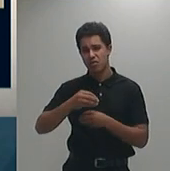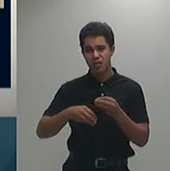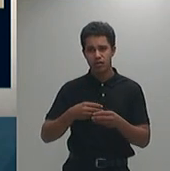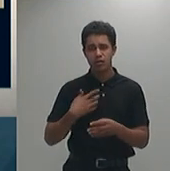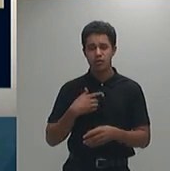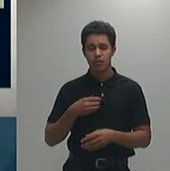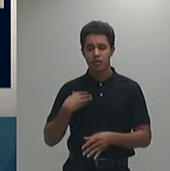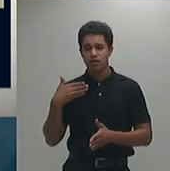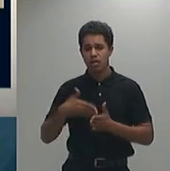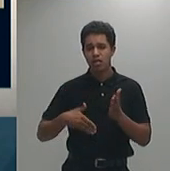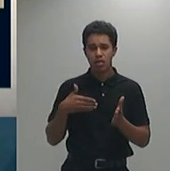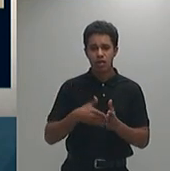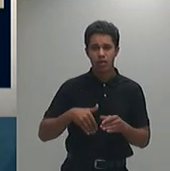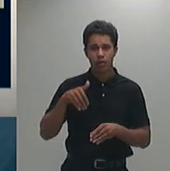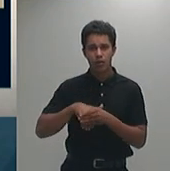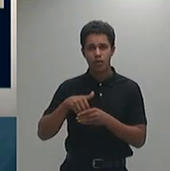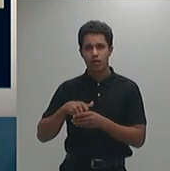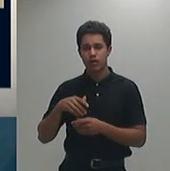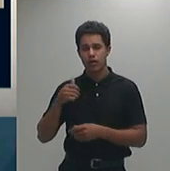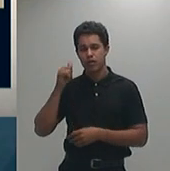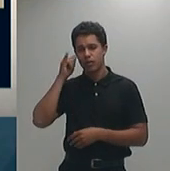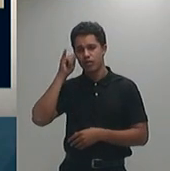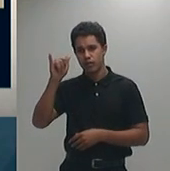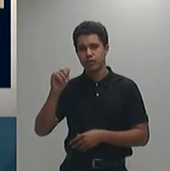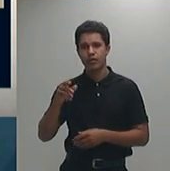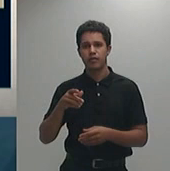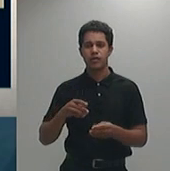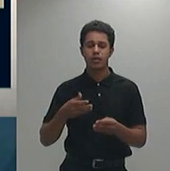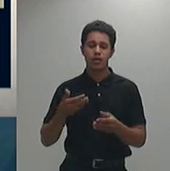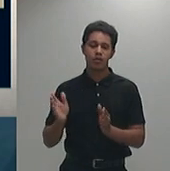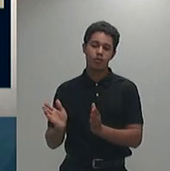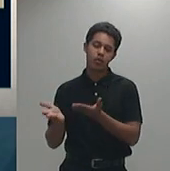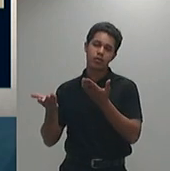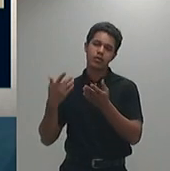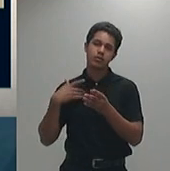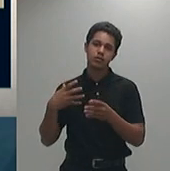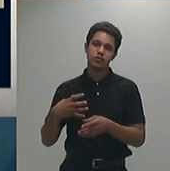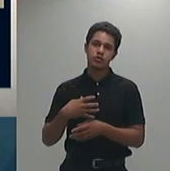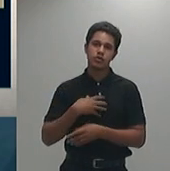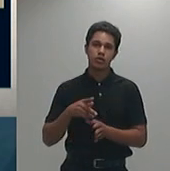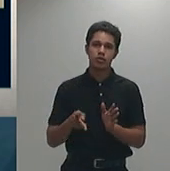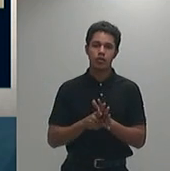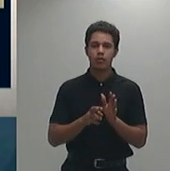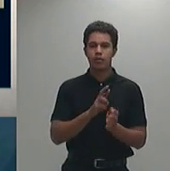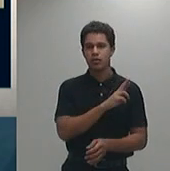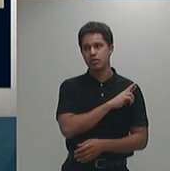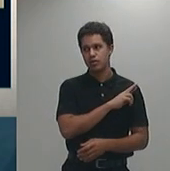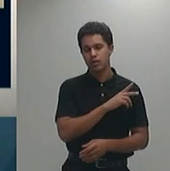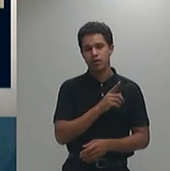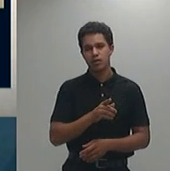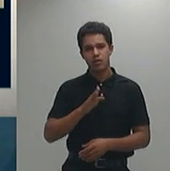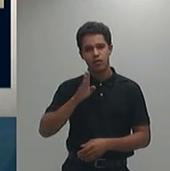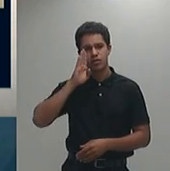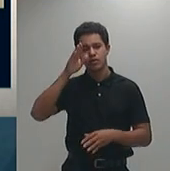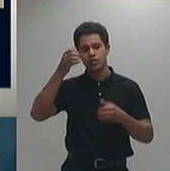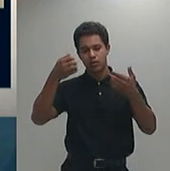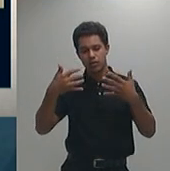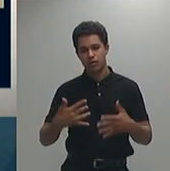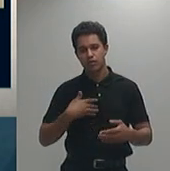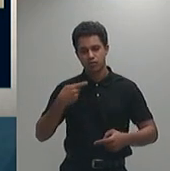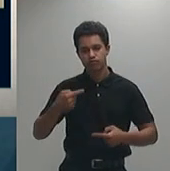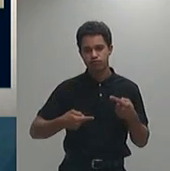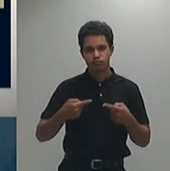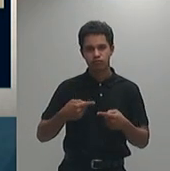e impedir a promoção de medidas destinadas a sua responsabilização o fundamento do argumento possibilidade de conflito de interesse a